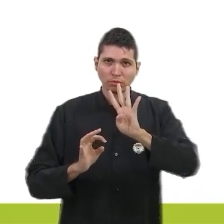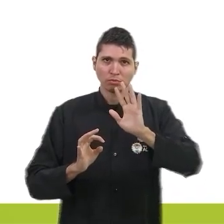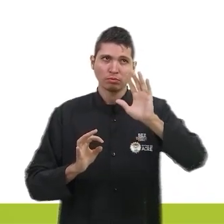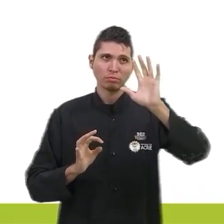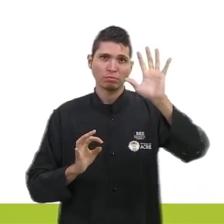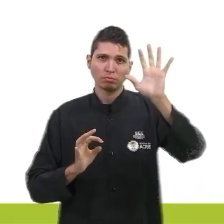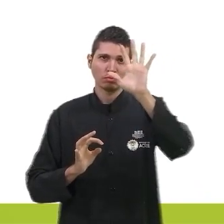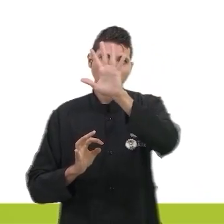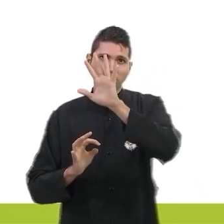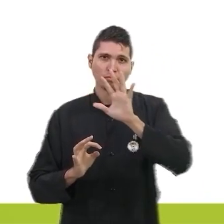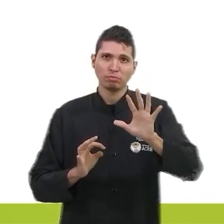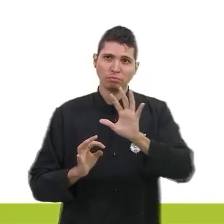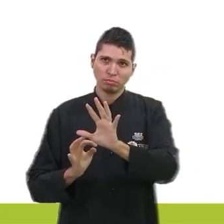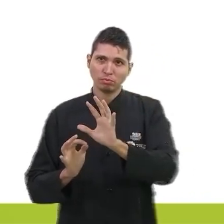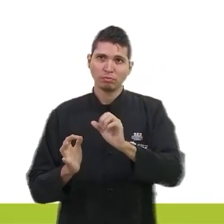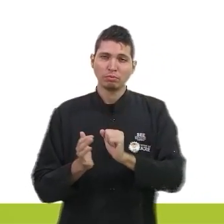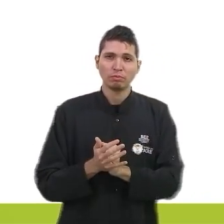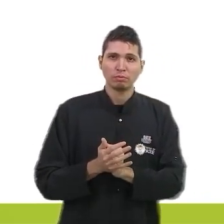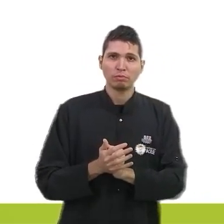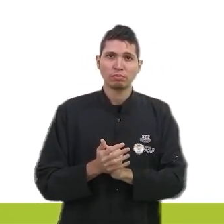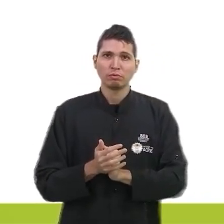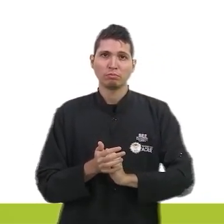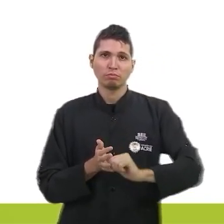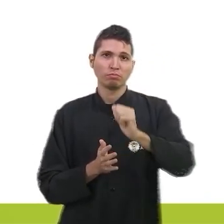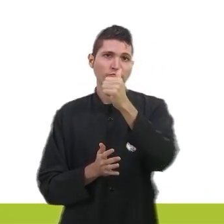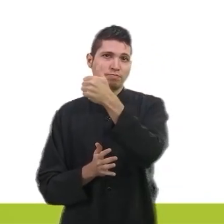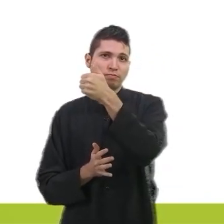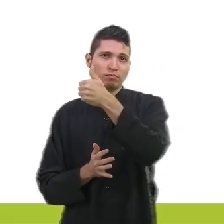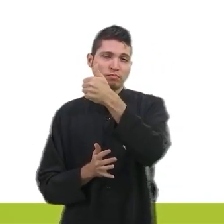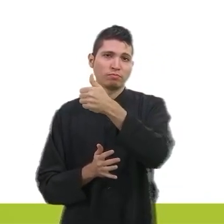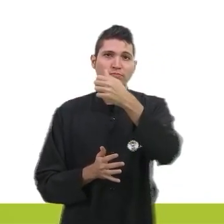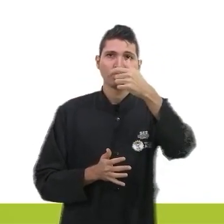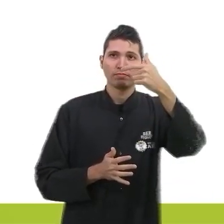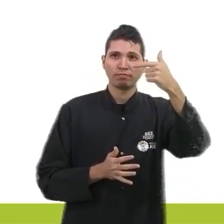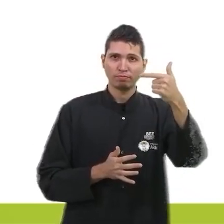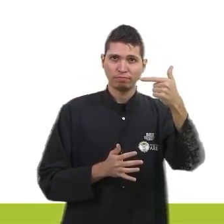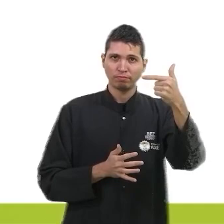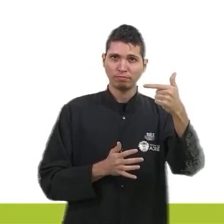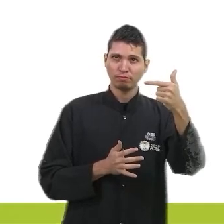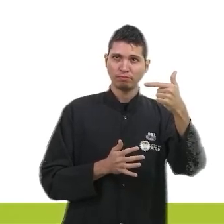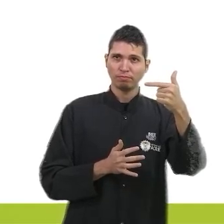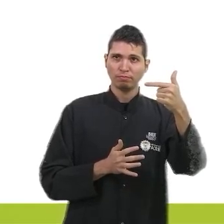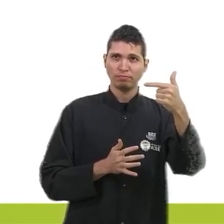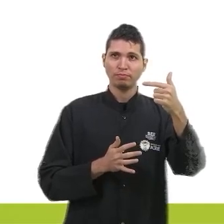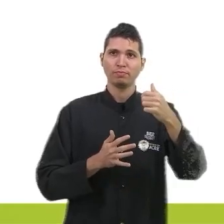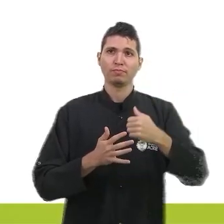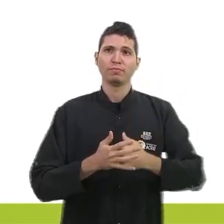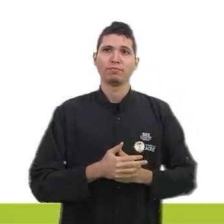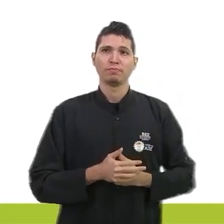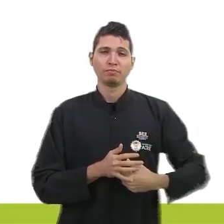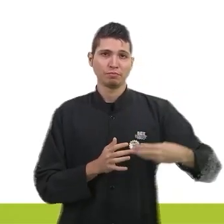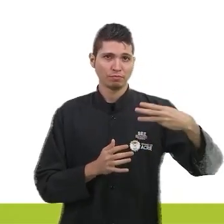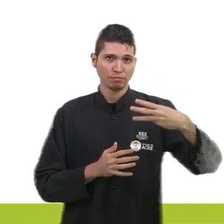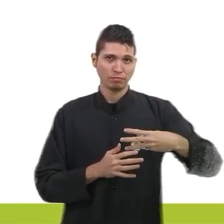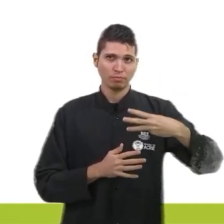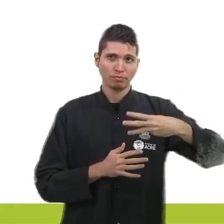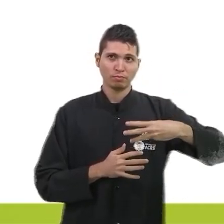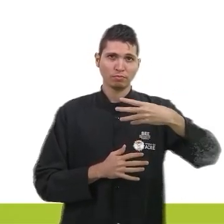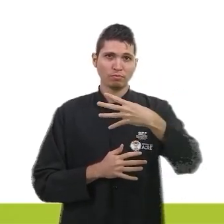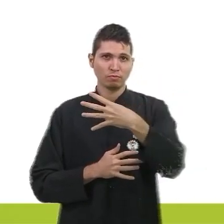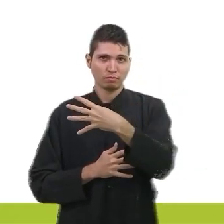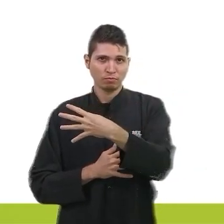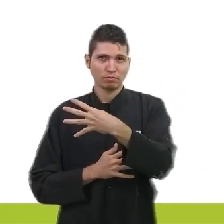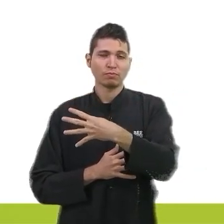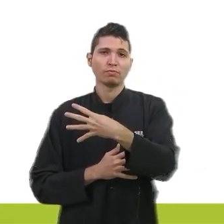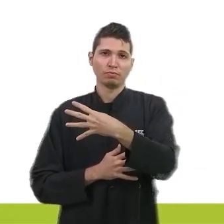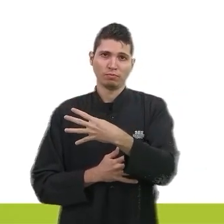primeiro quadrante, essa parte toda aqui, que eu chamei segundo quadrante, e essa que é o terceiro quadrante, e essa que é o